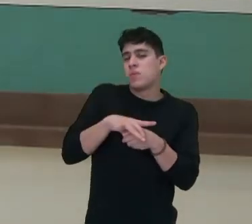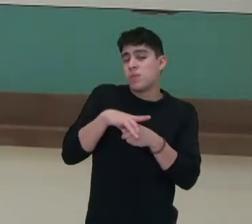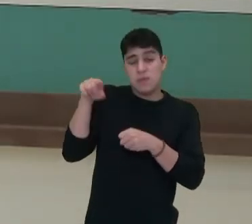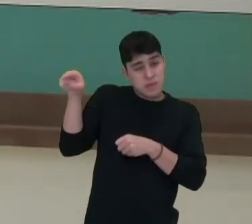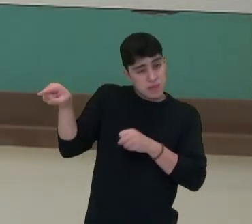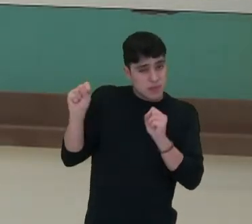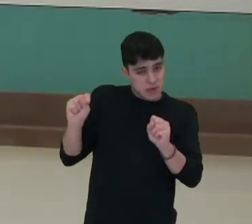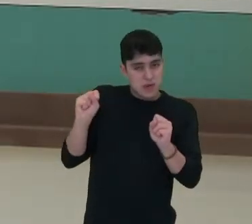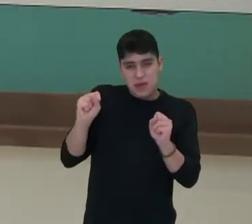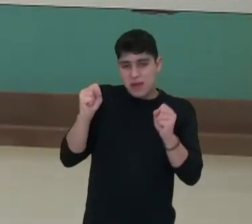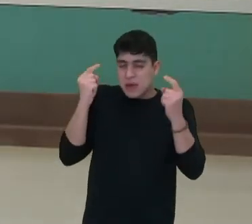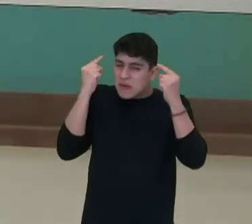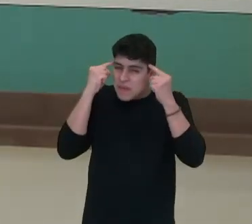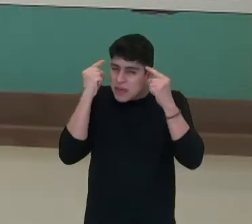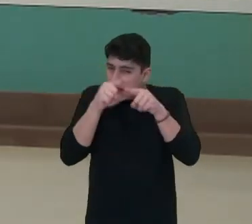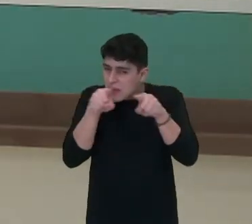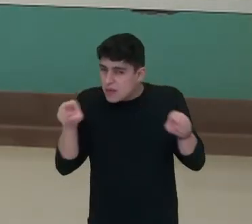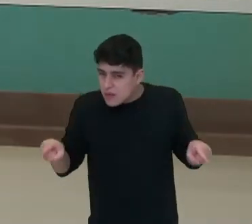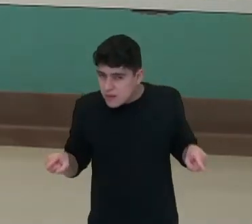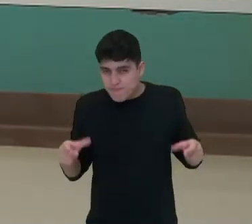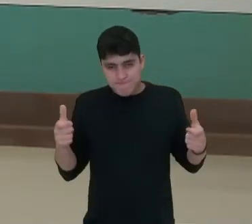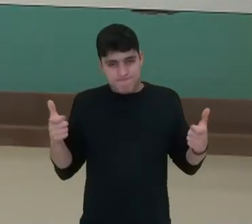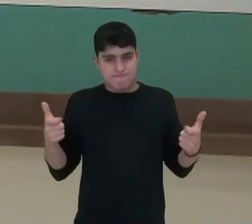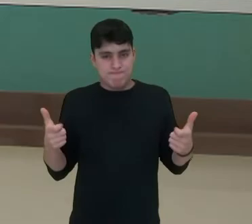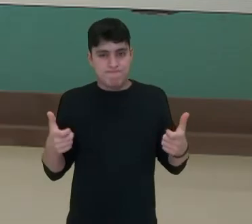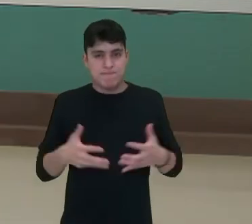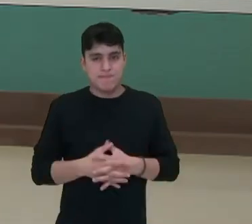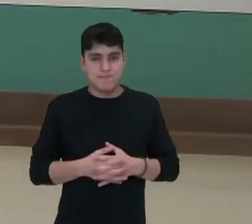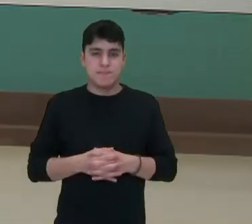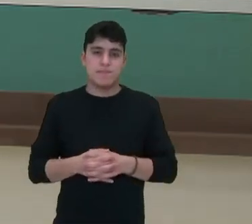dar um tempinho para vocês pensarem e eu já retorno.